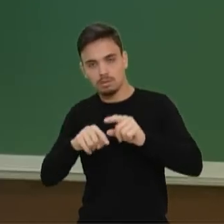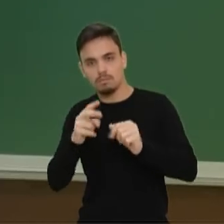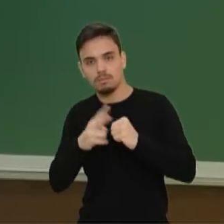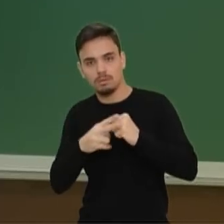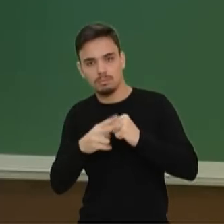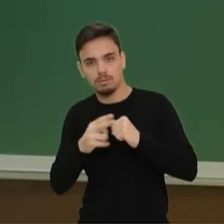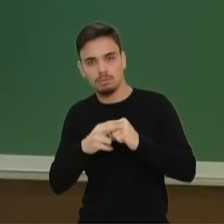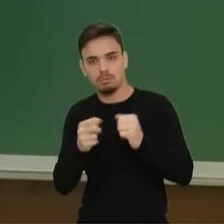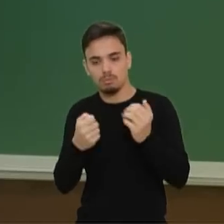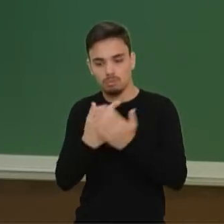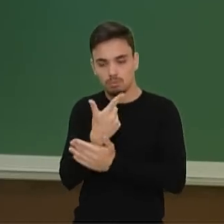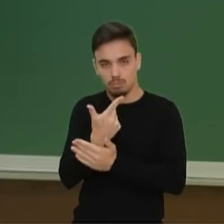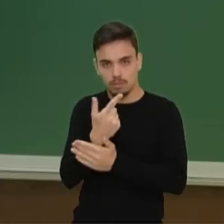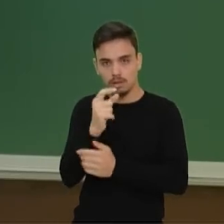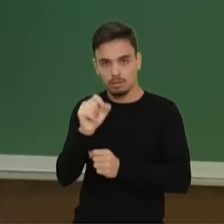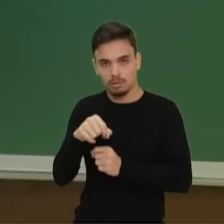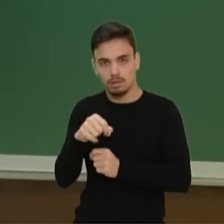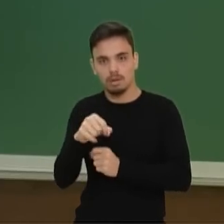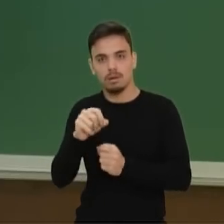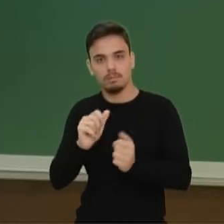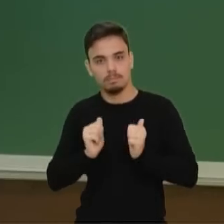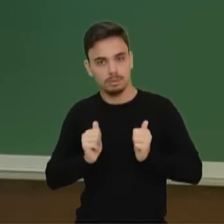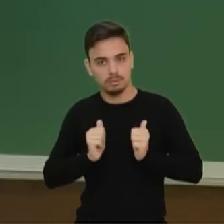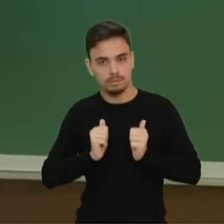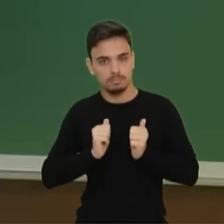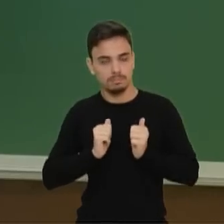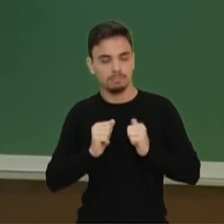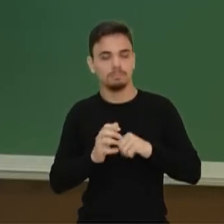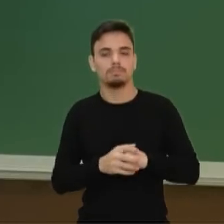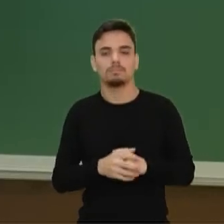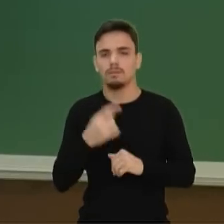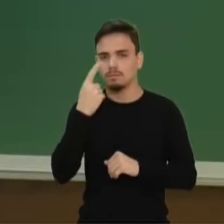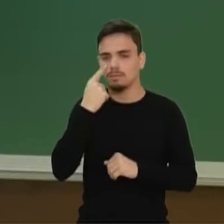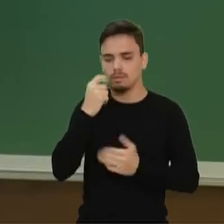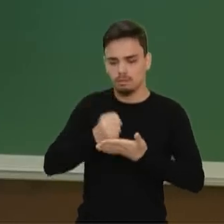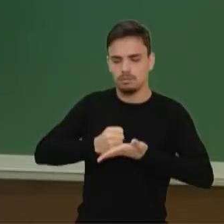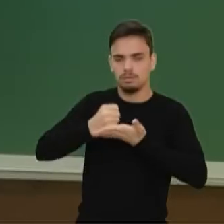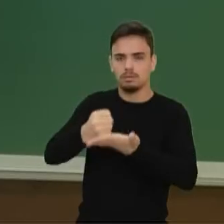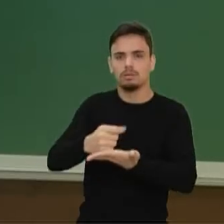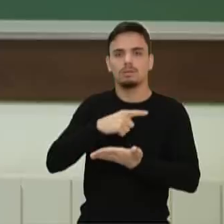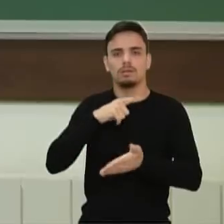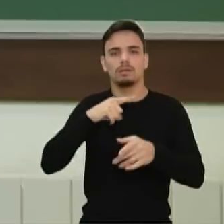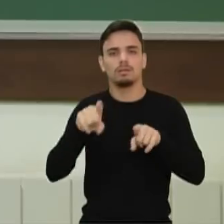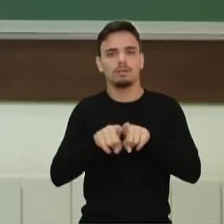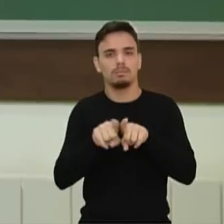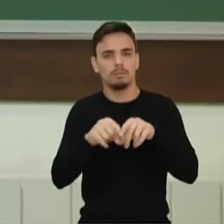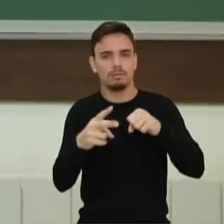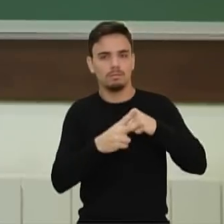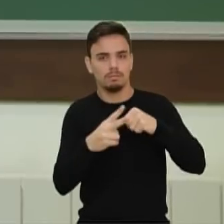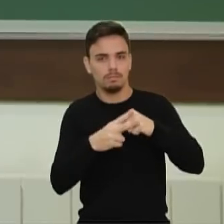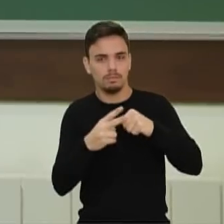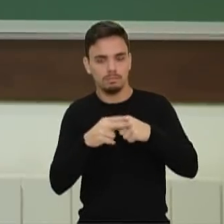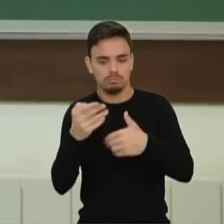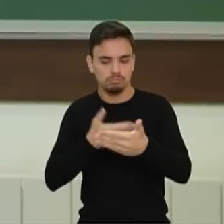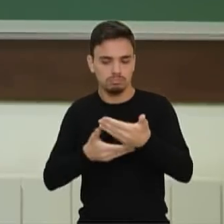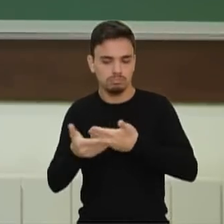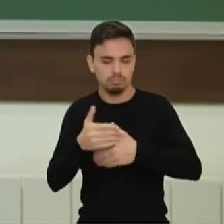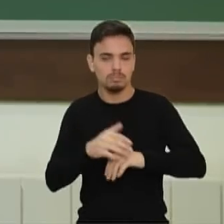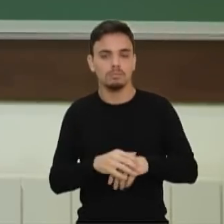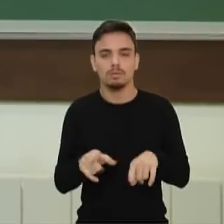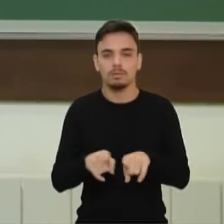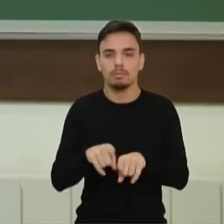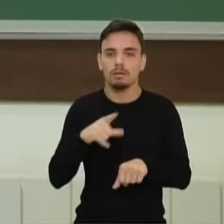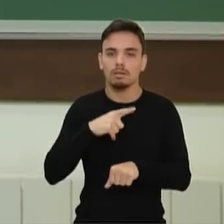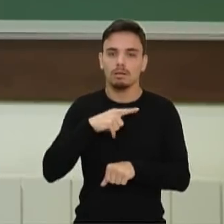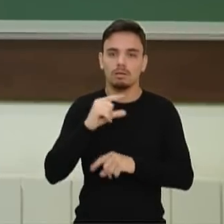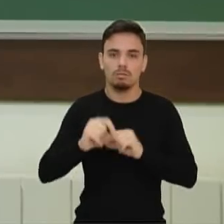veja ali que nós temos o auxiliar, nós temos um verbo ali no particípio, não é verdade? Nós